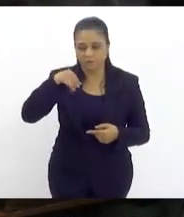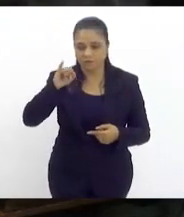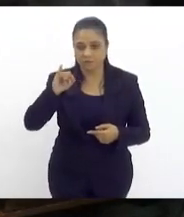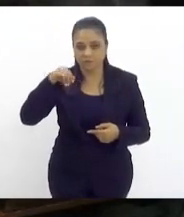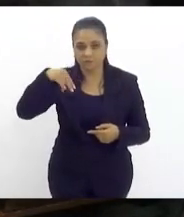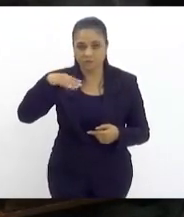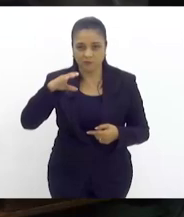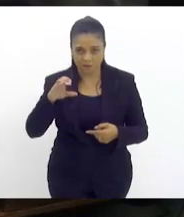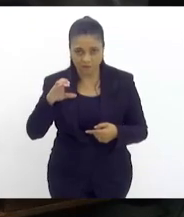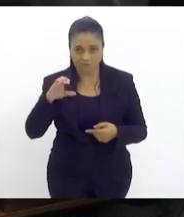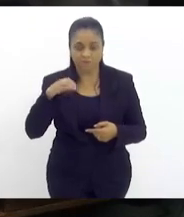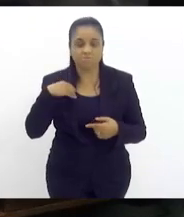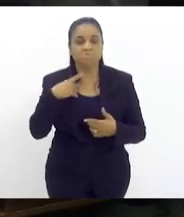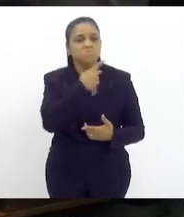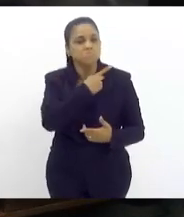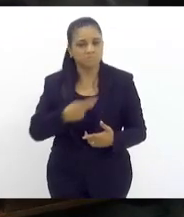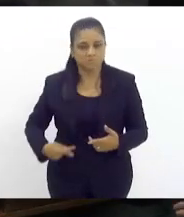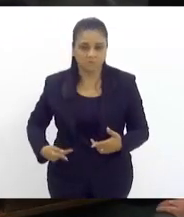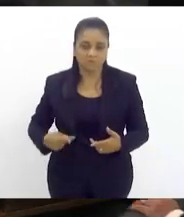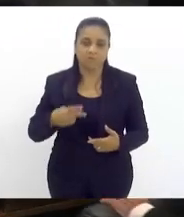Presidente Bacelar,